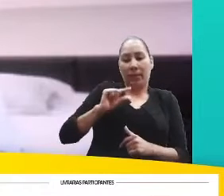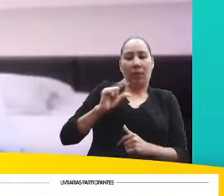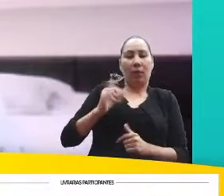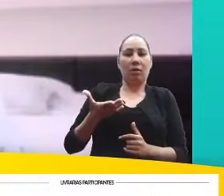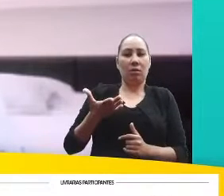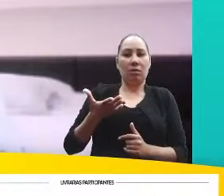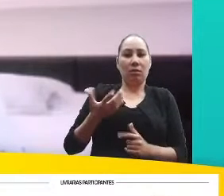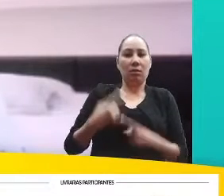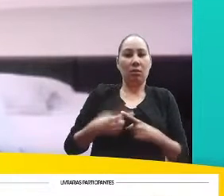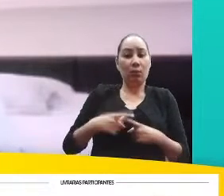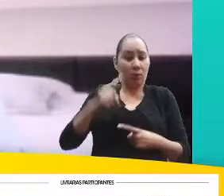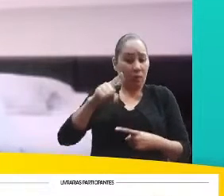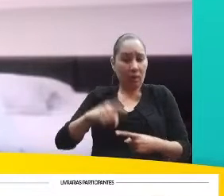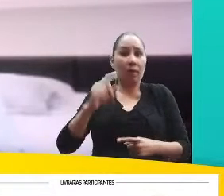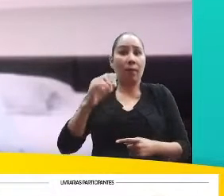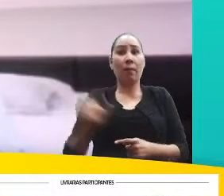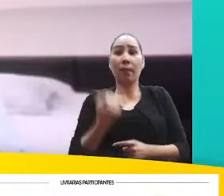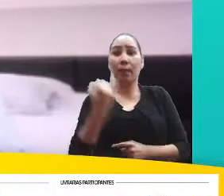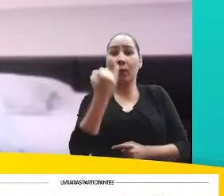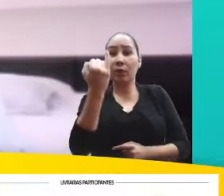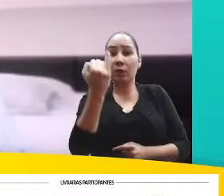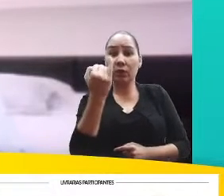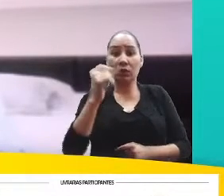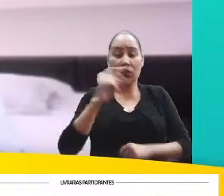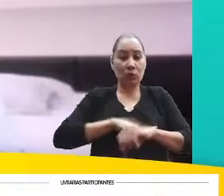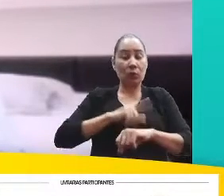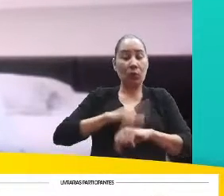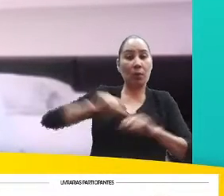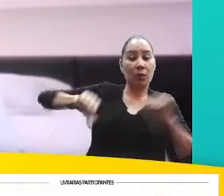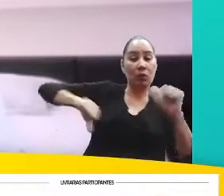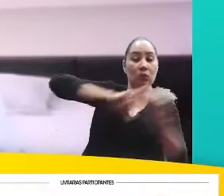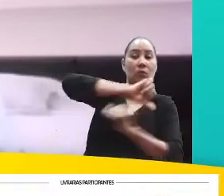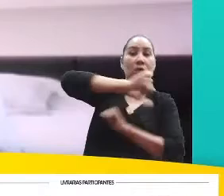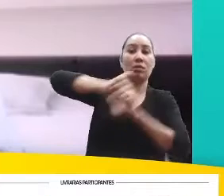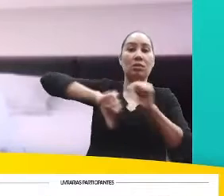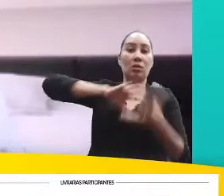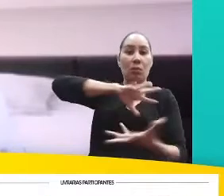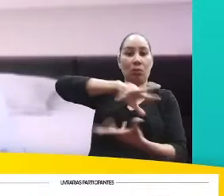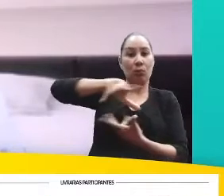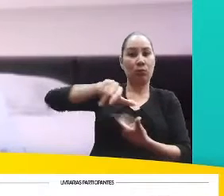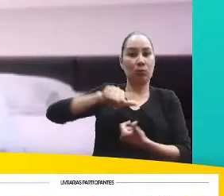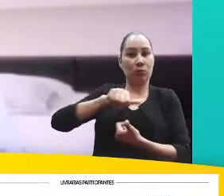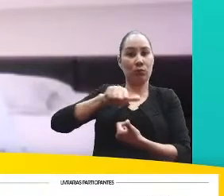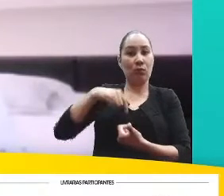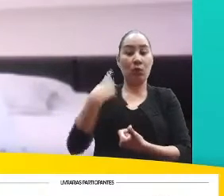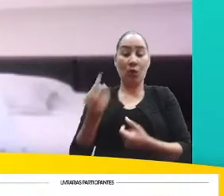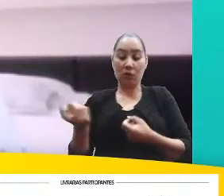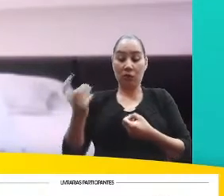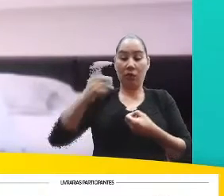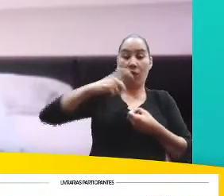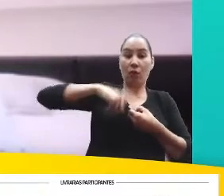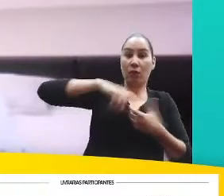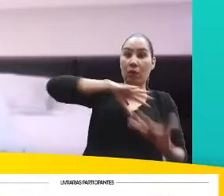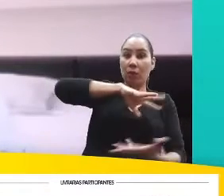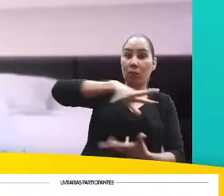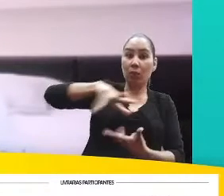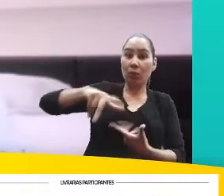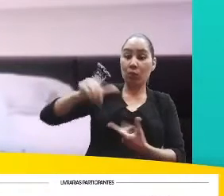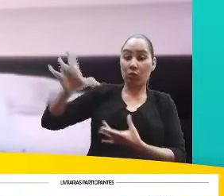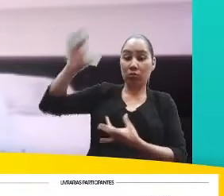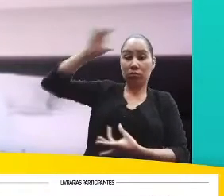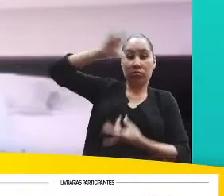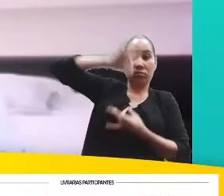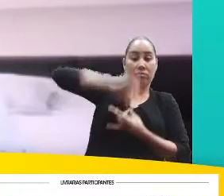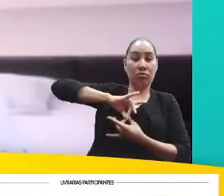pequenos, porque eles são fundamentais nesse momento de transição planetária. Nós voltamos à Terra, reencarnados, com uma missão